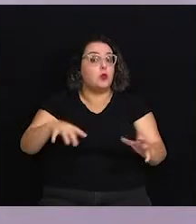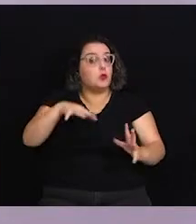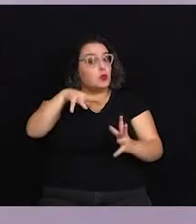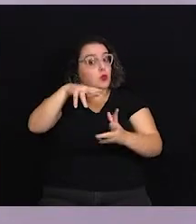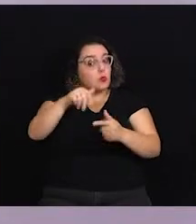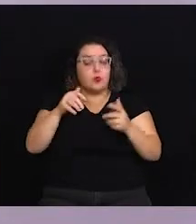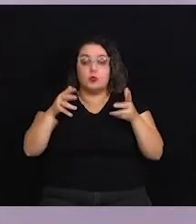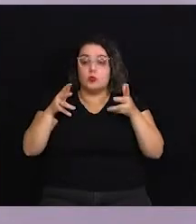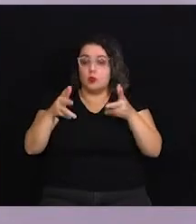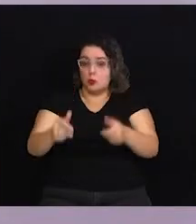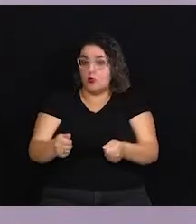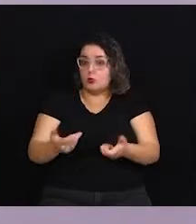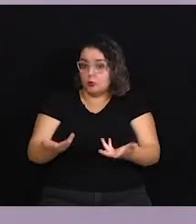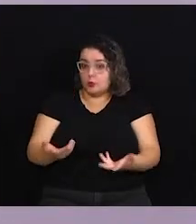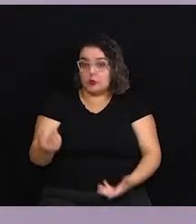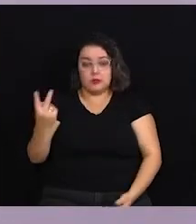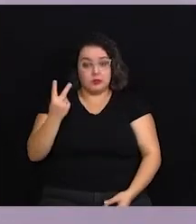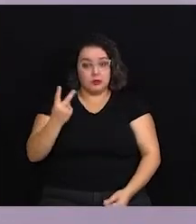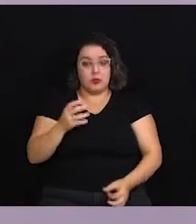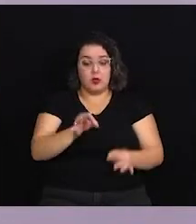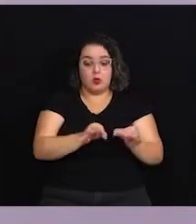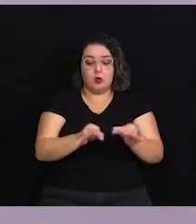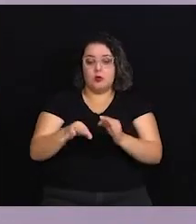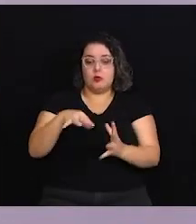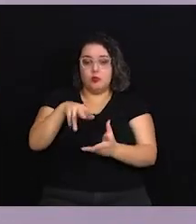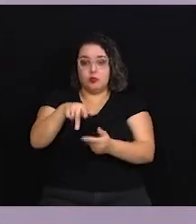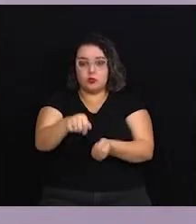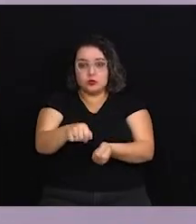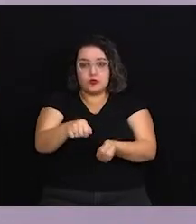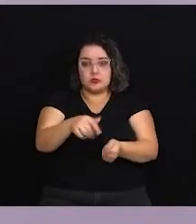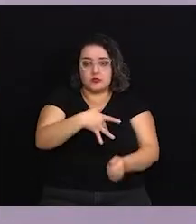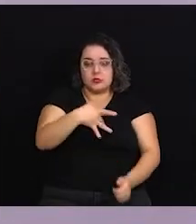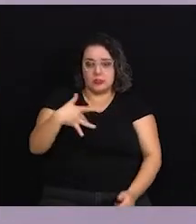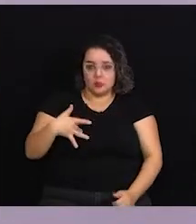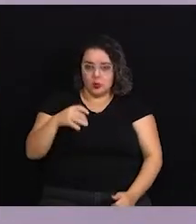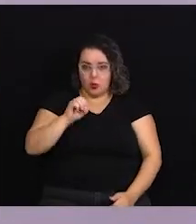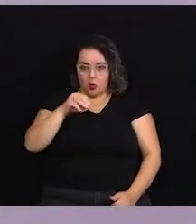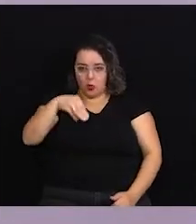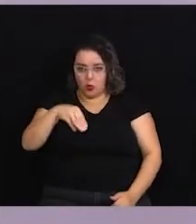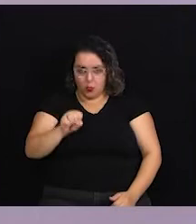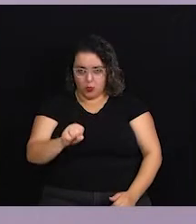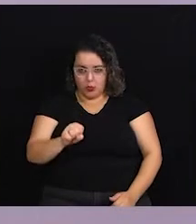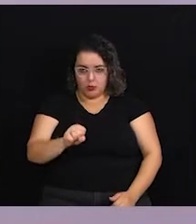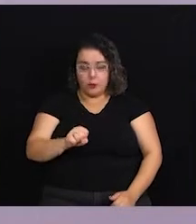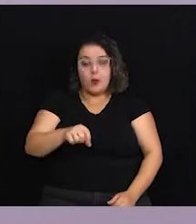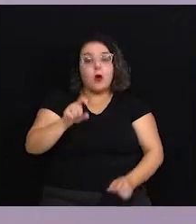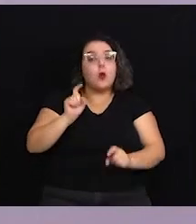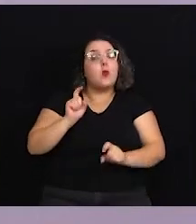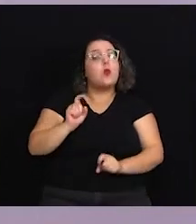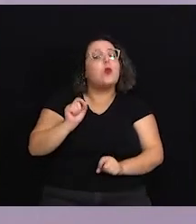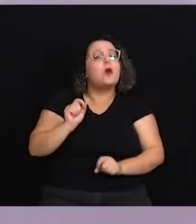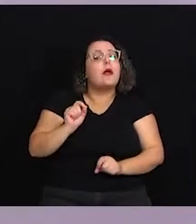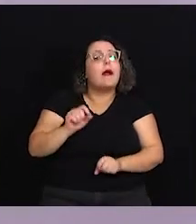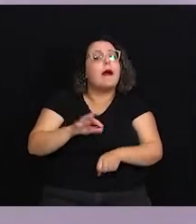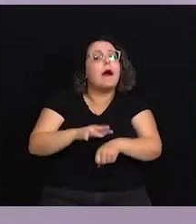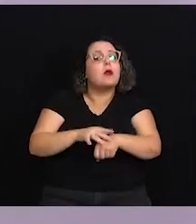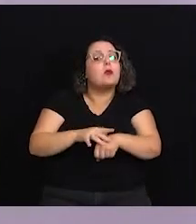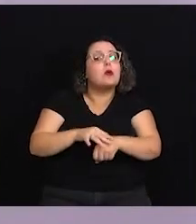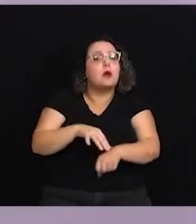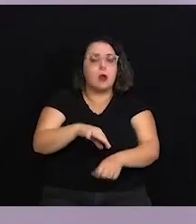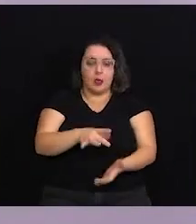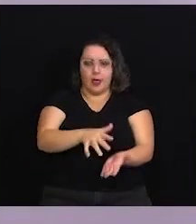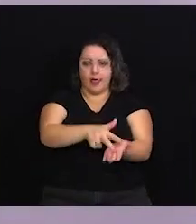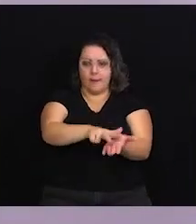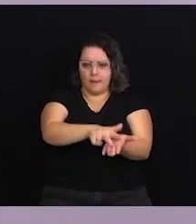no mundo todo isso segundo a Organização Mundial da Saúde a epilepsia sabe o